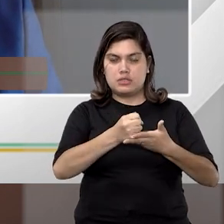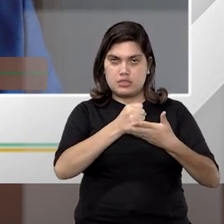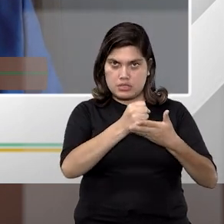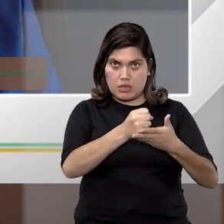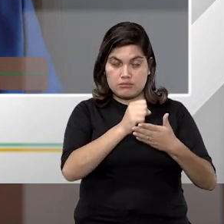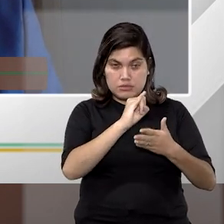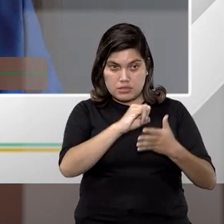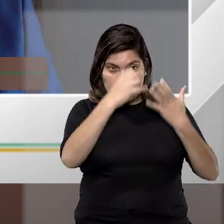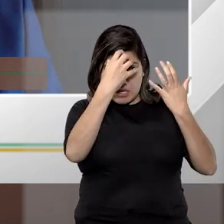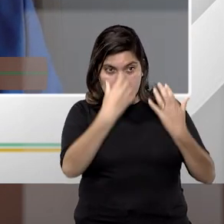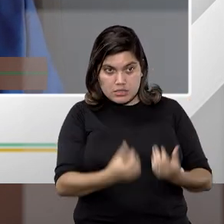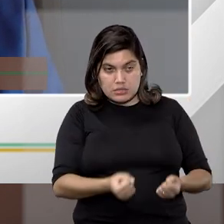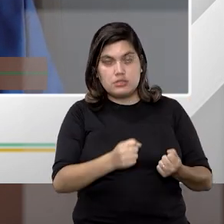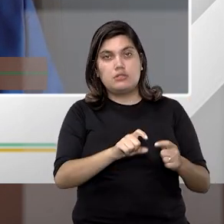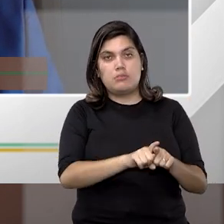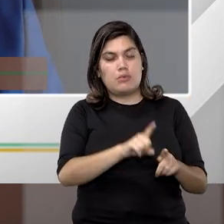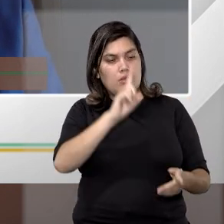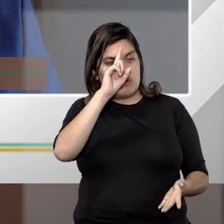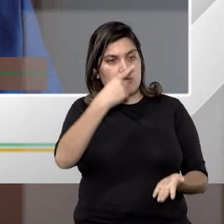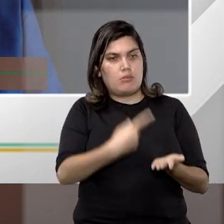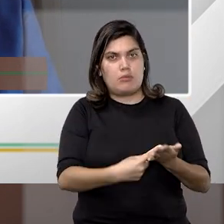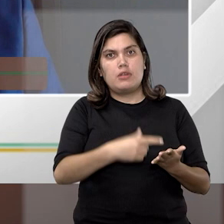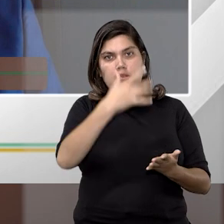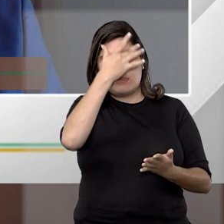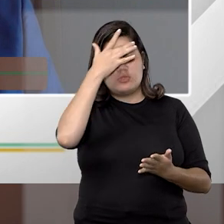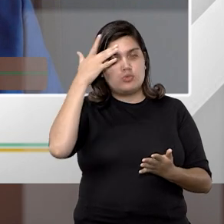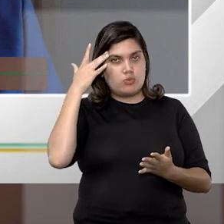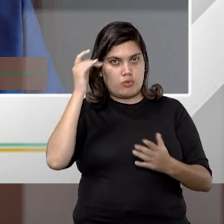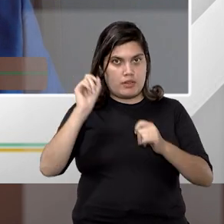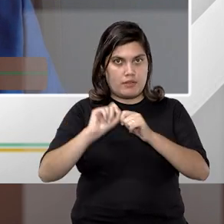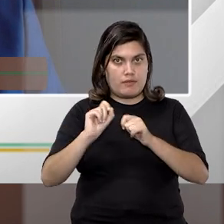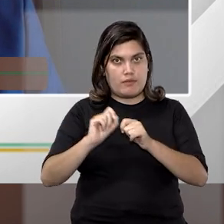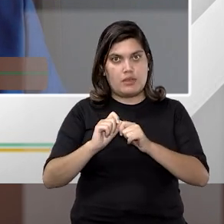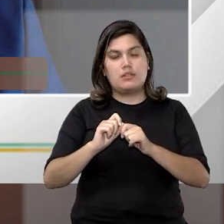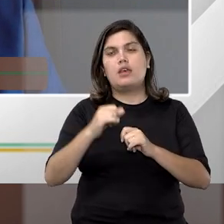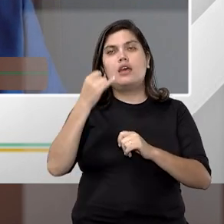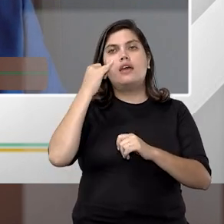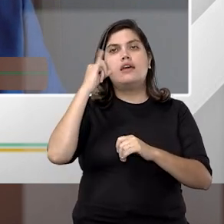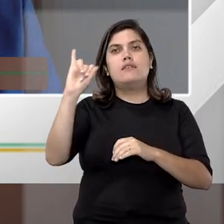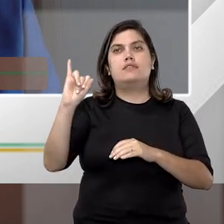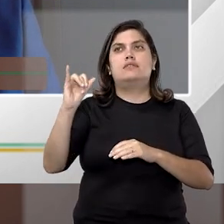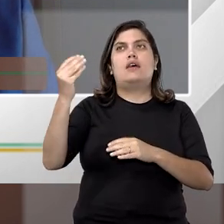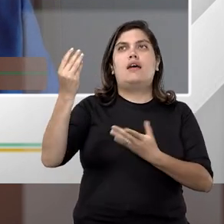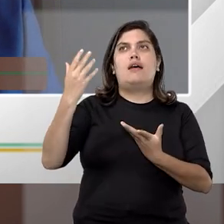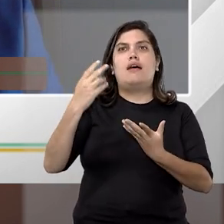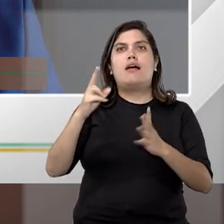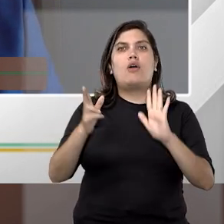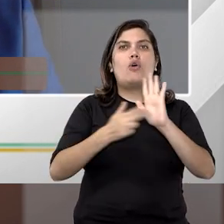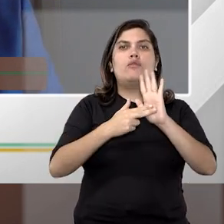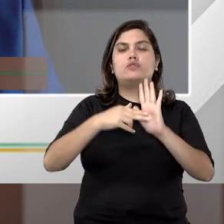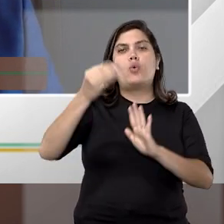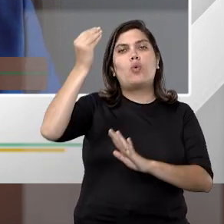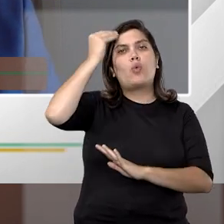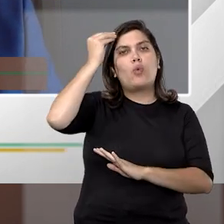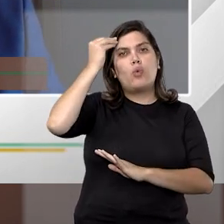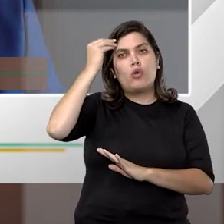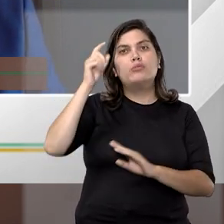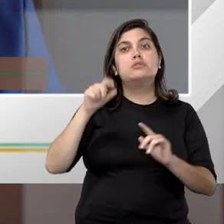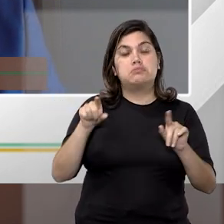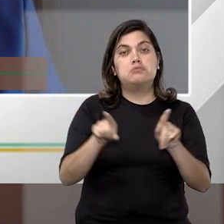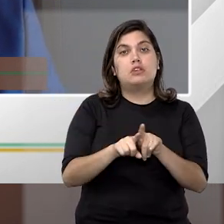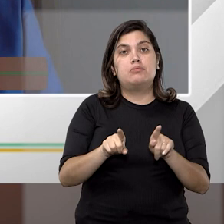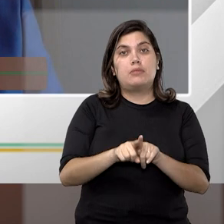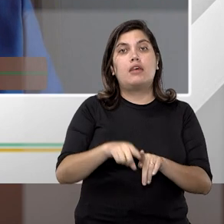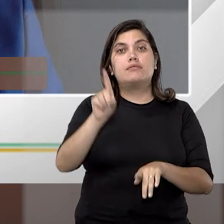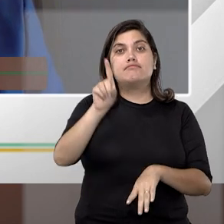assistenciais Aveiro aceitação e o cumprimento pelo autor do fato sem que isso implique admissão de culpa ou confissão